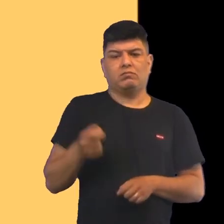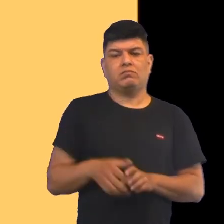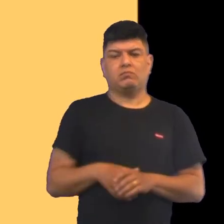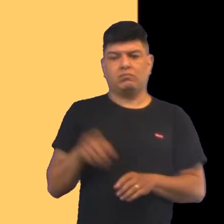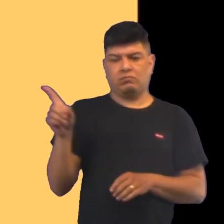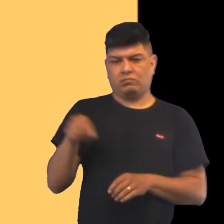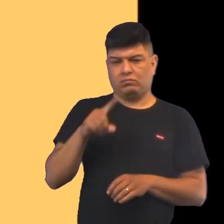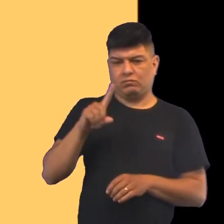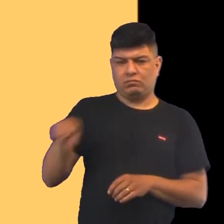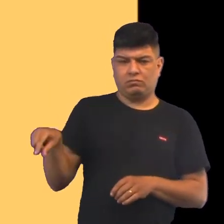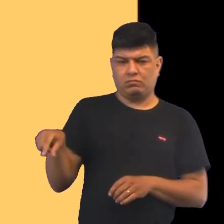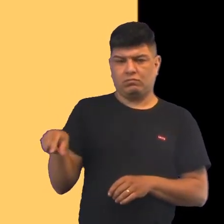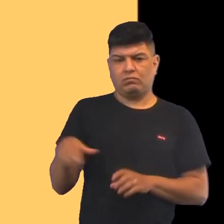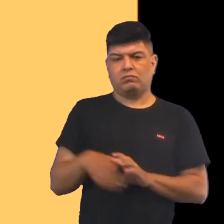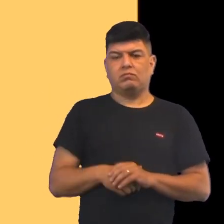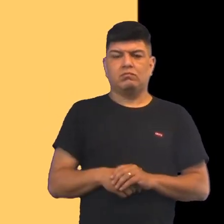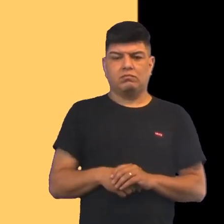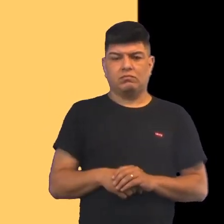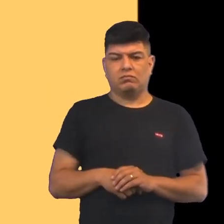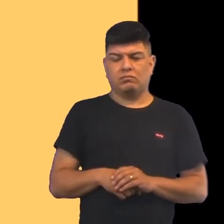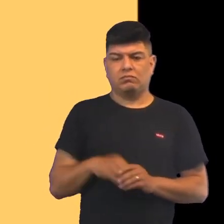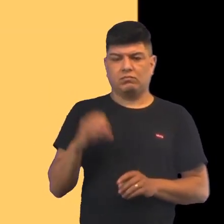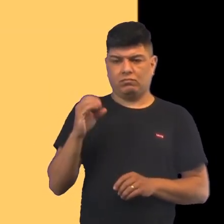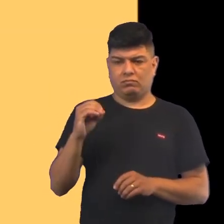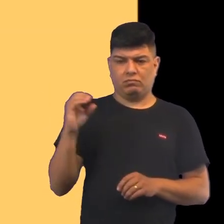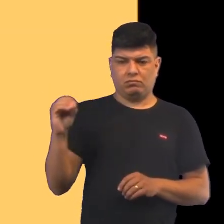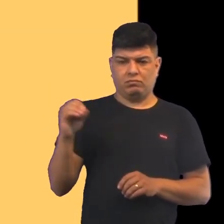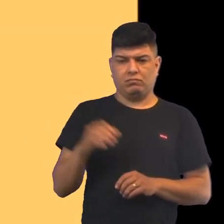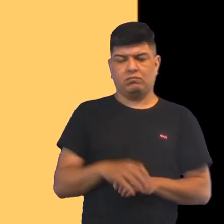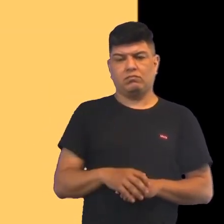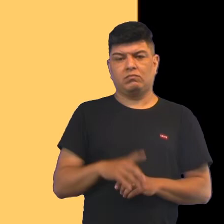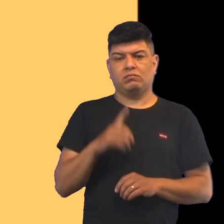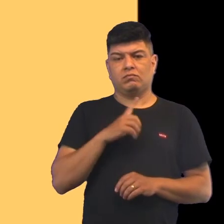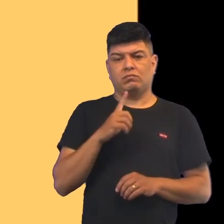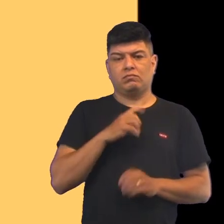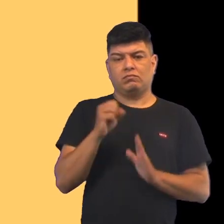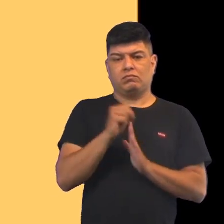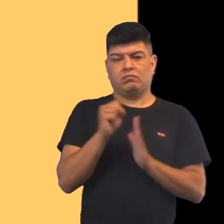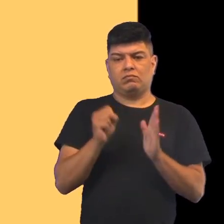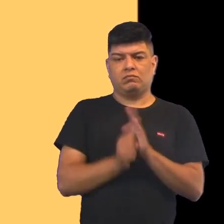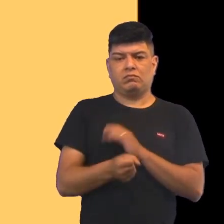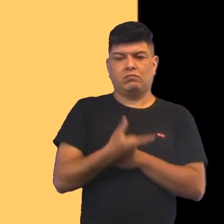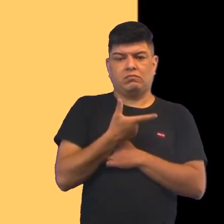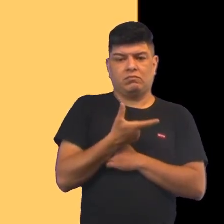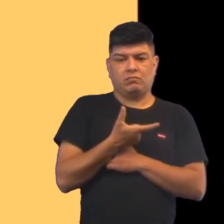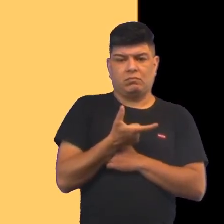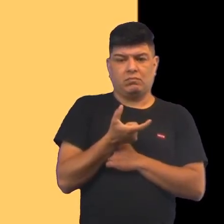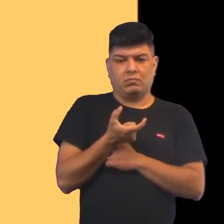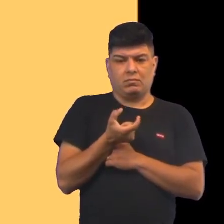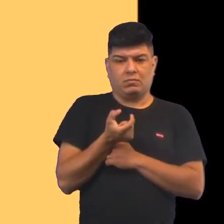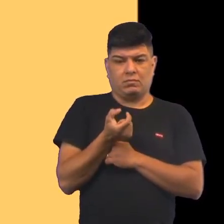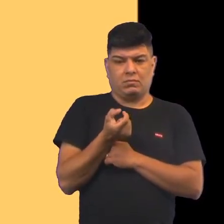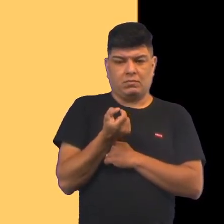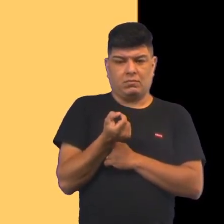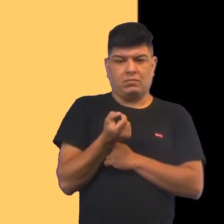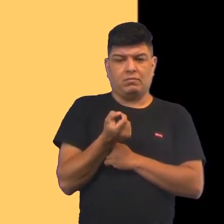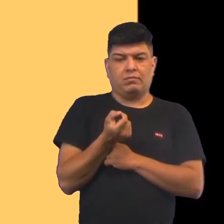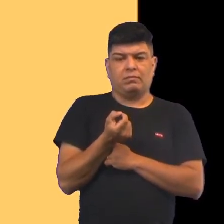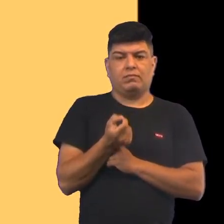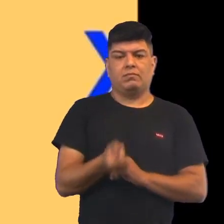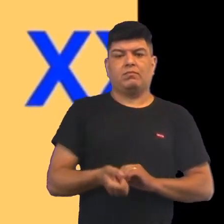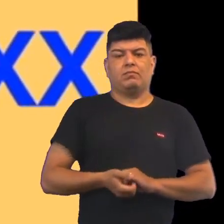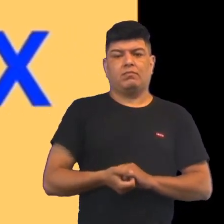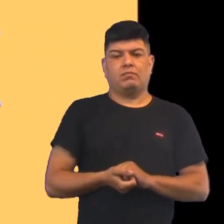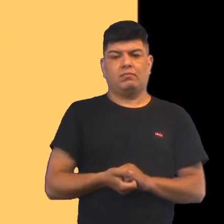Eliminamos os 2 últimos zeros. Teremos 20. Ano de 2000 pertence